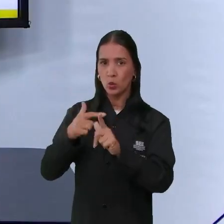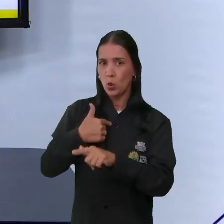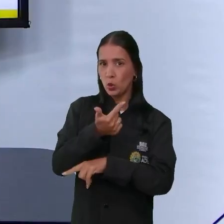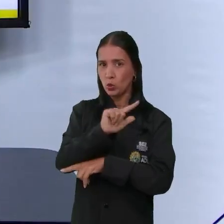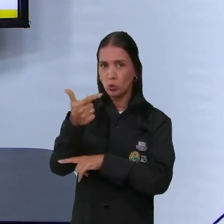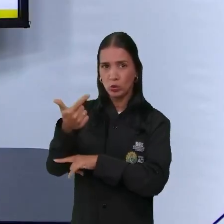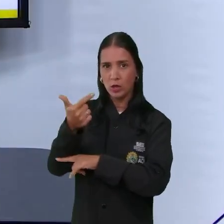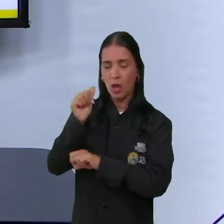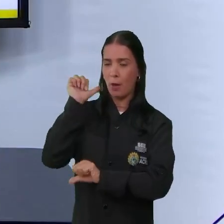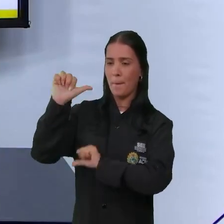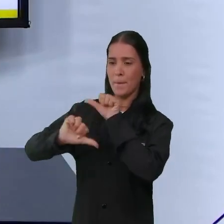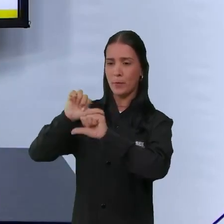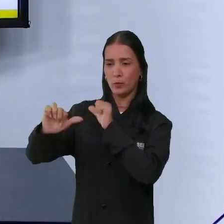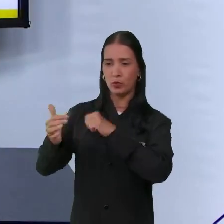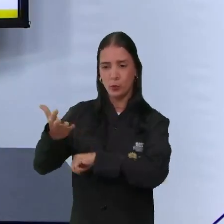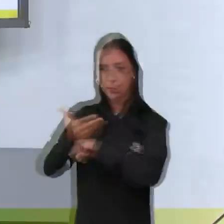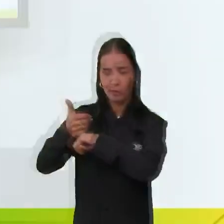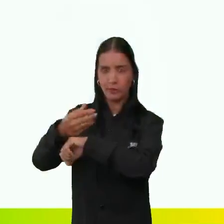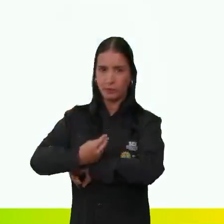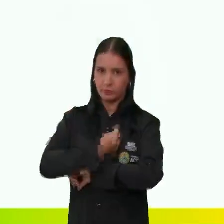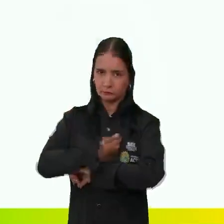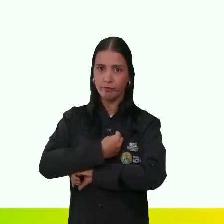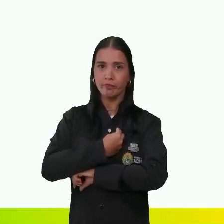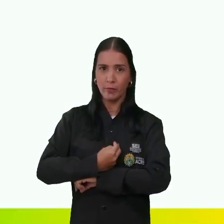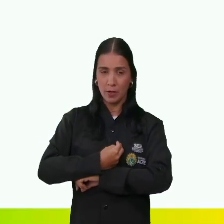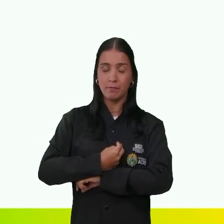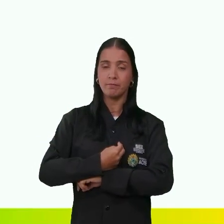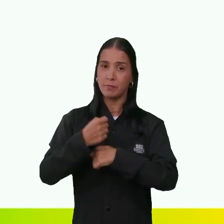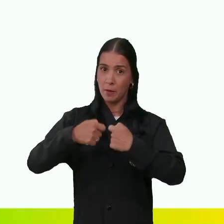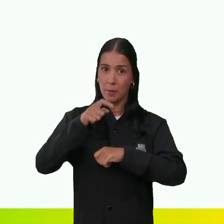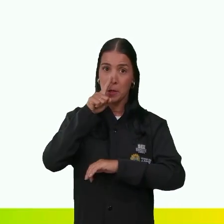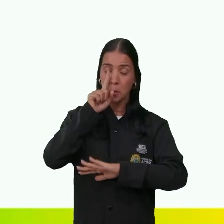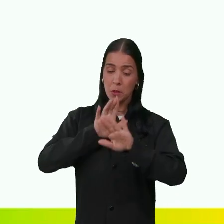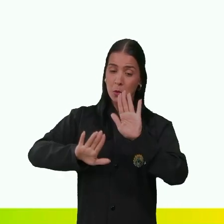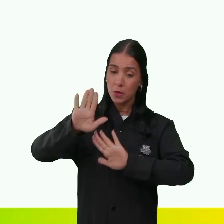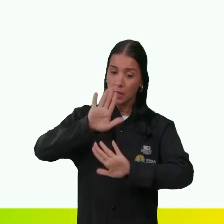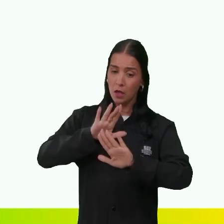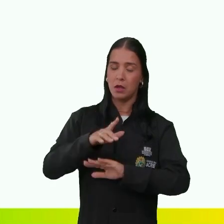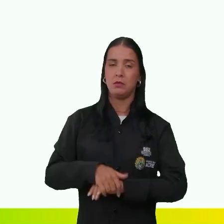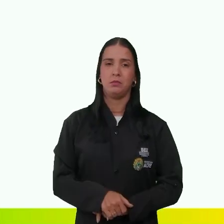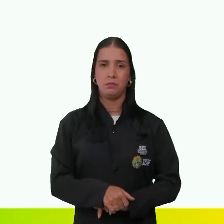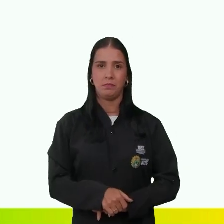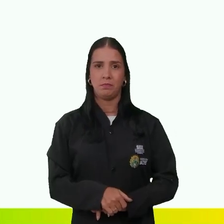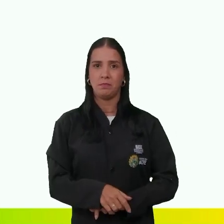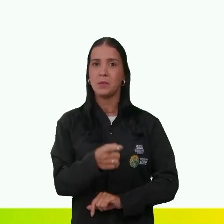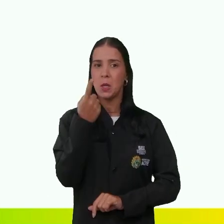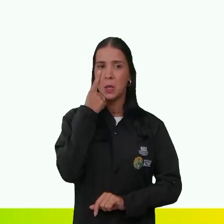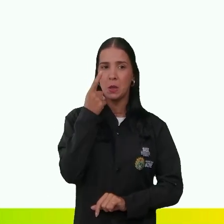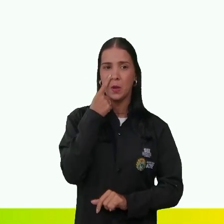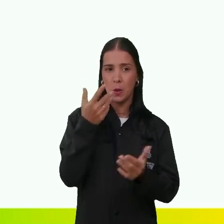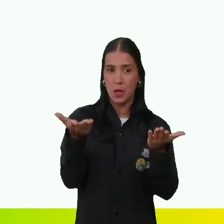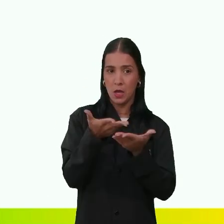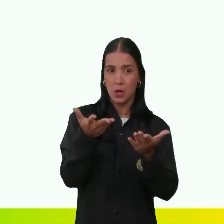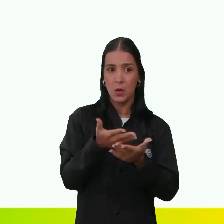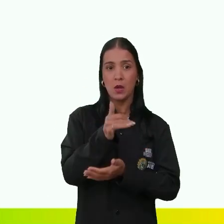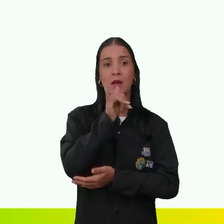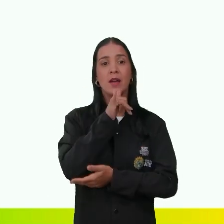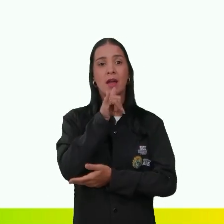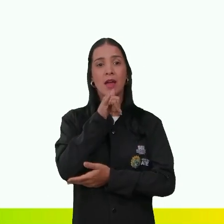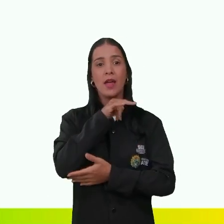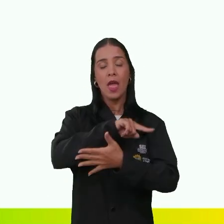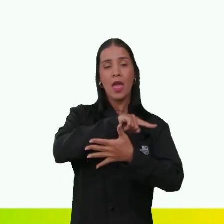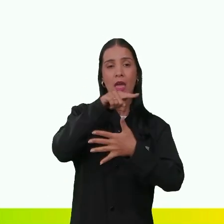bem. Então, temos agora aí o seguinte: exemplos de biopolítica